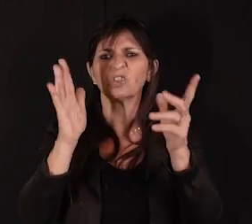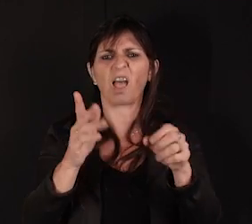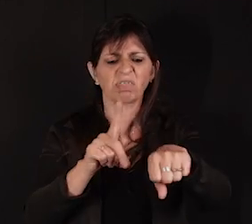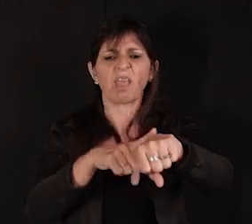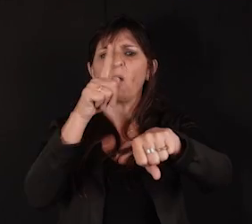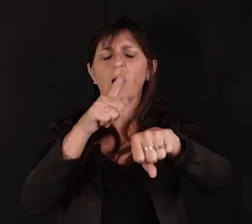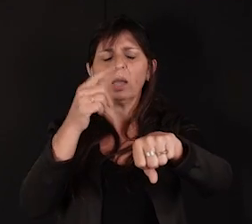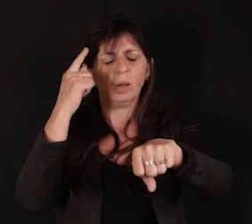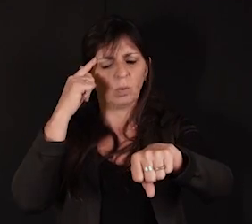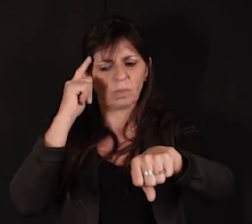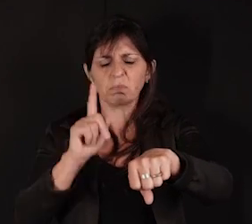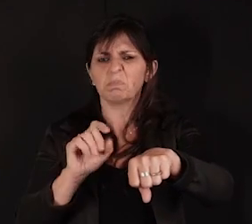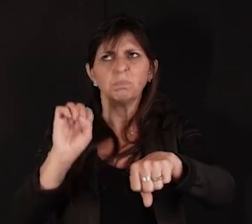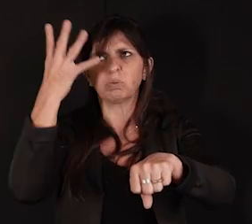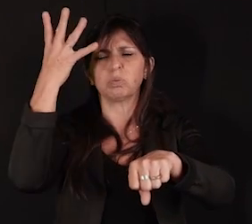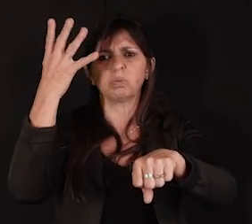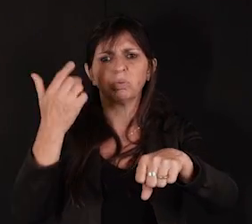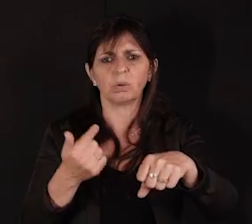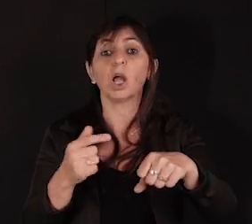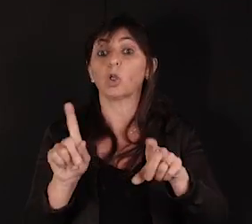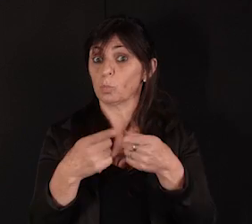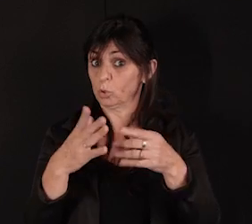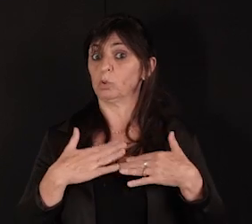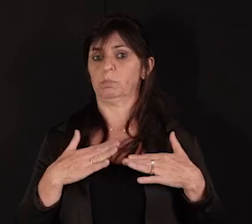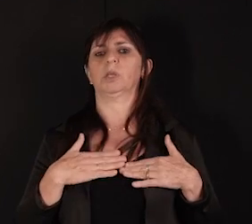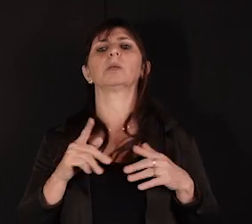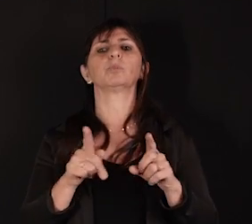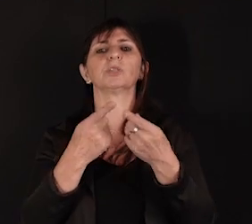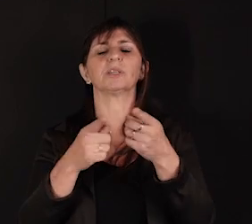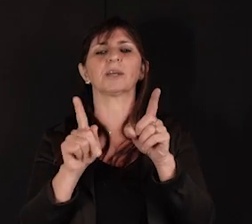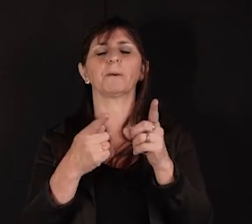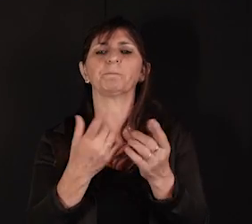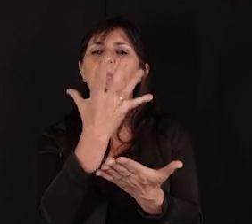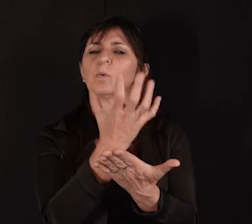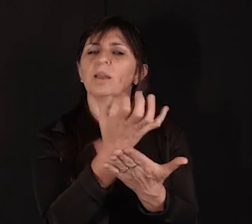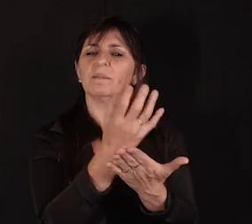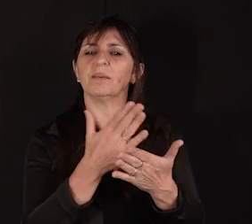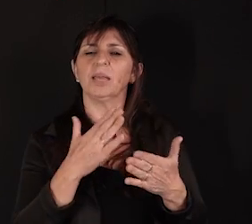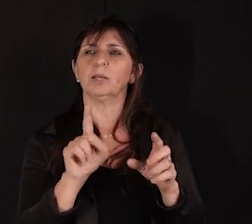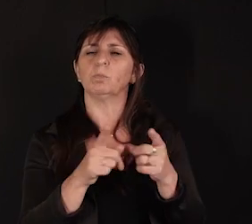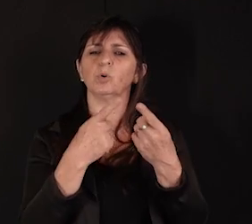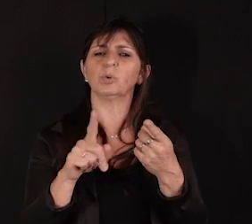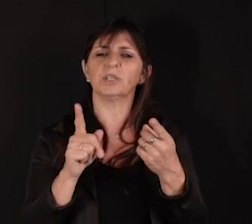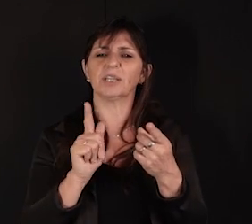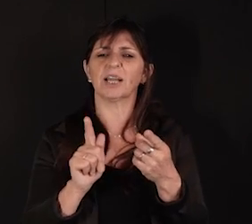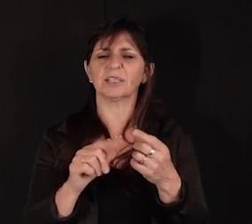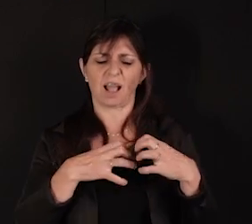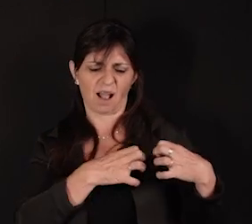improvisar. Inclusive, eu toco bastante as minhas músicas. Eu gravei a música Gaiteiro